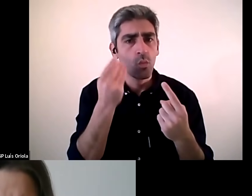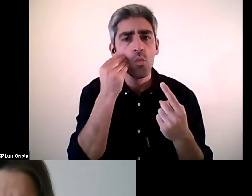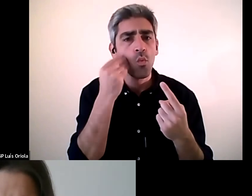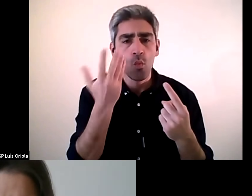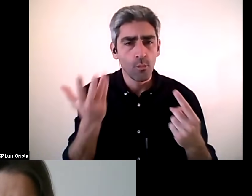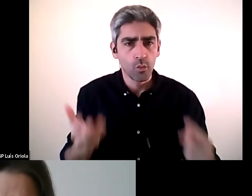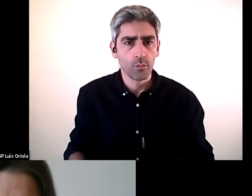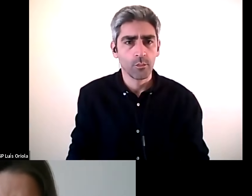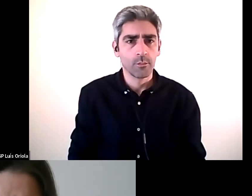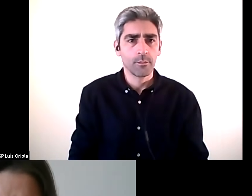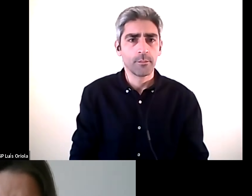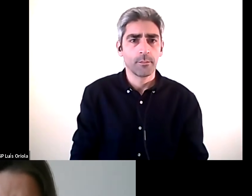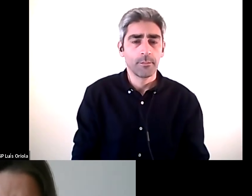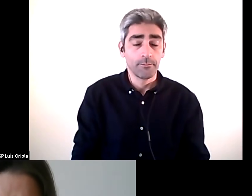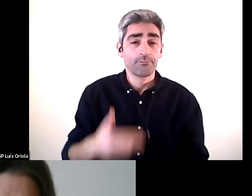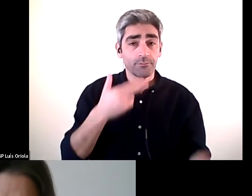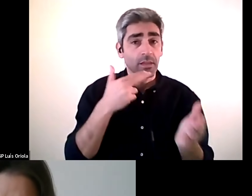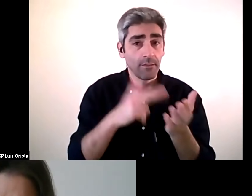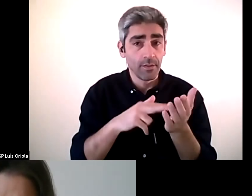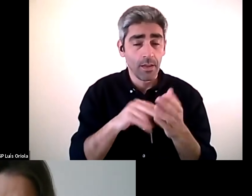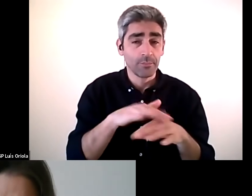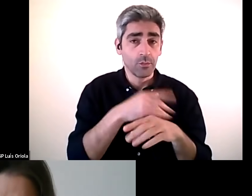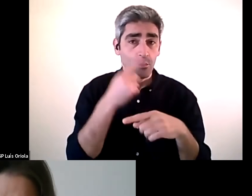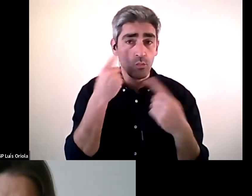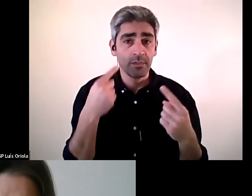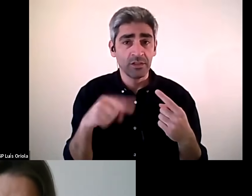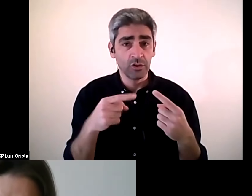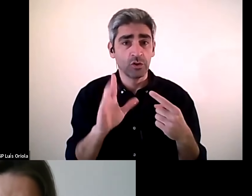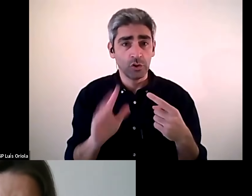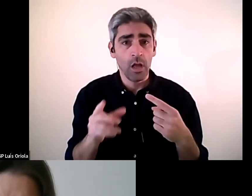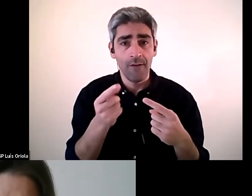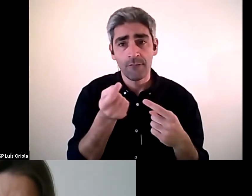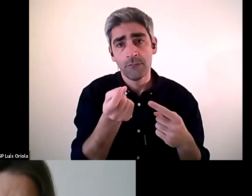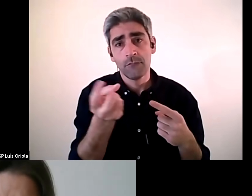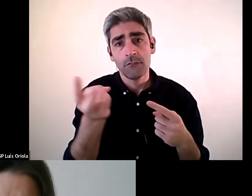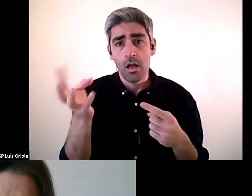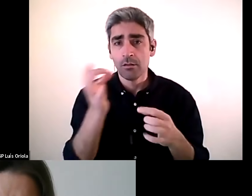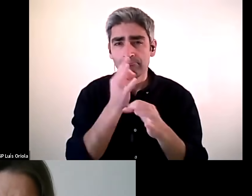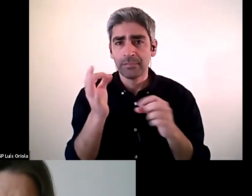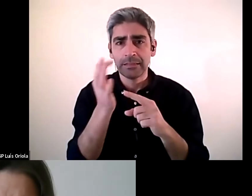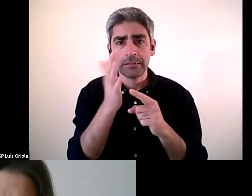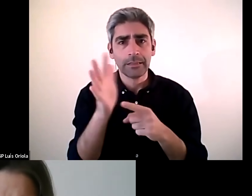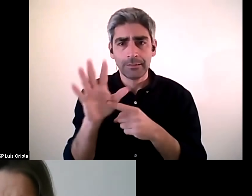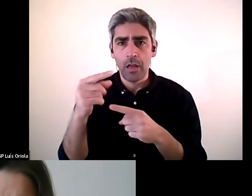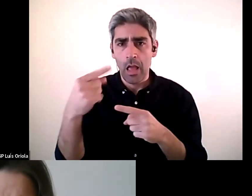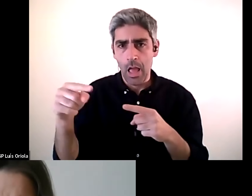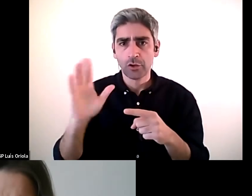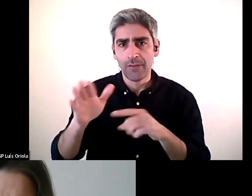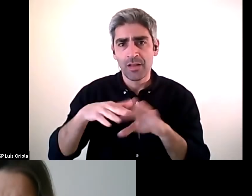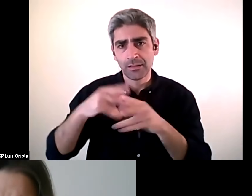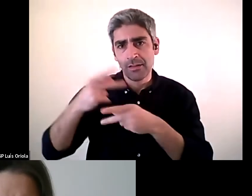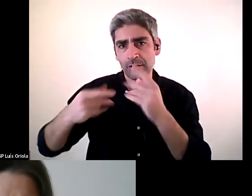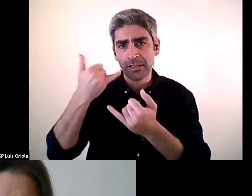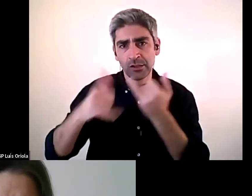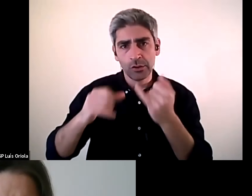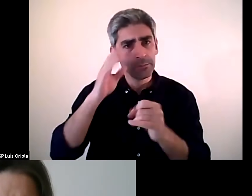Como? É verdade que na administração pública existem já diversos excelentes exemplos onde já se faz a avaliação dos